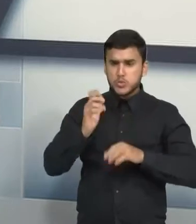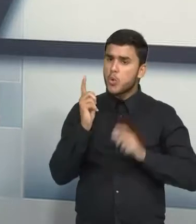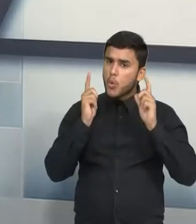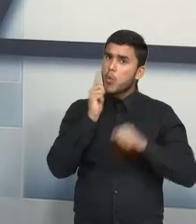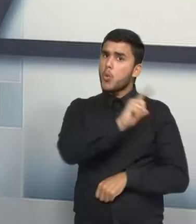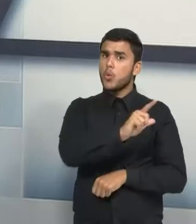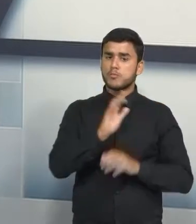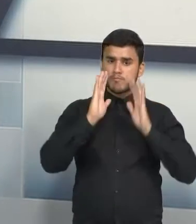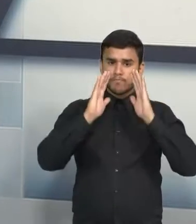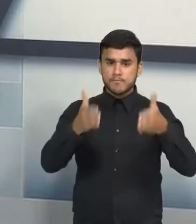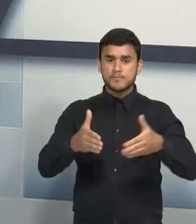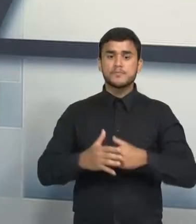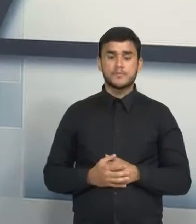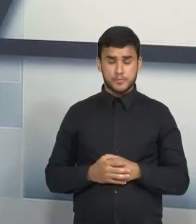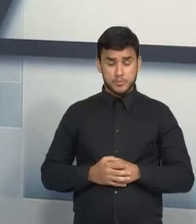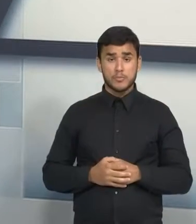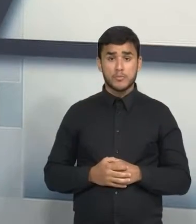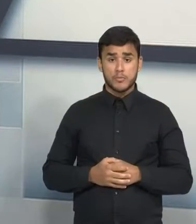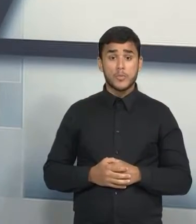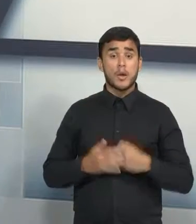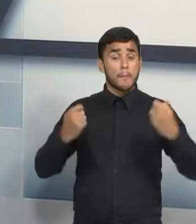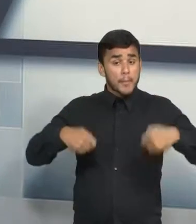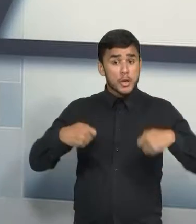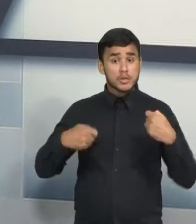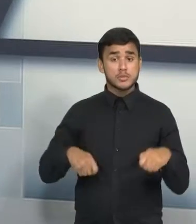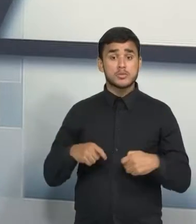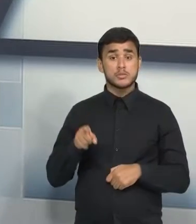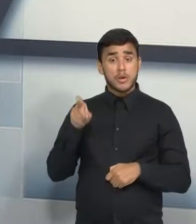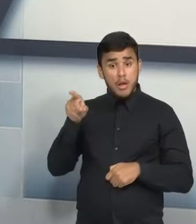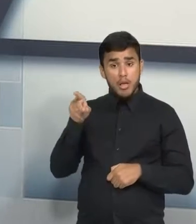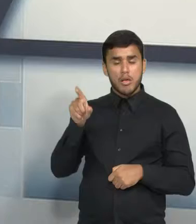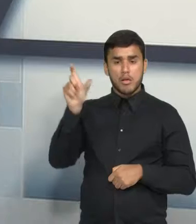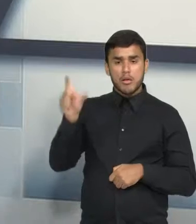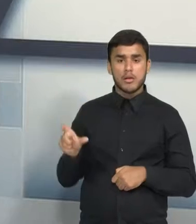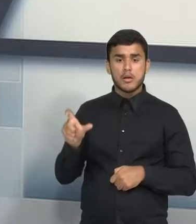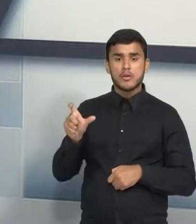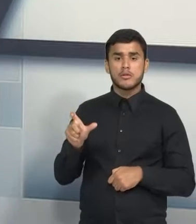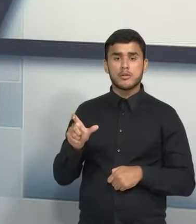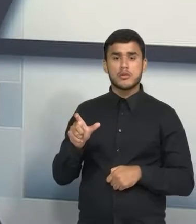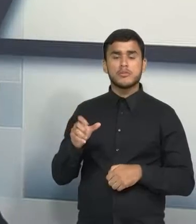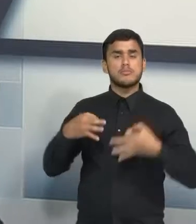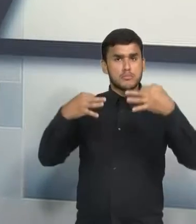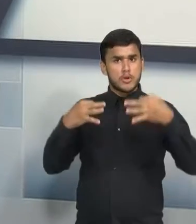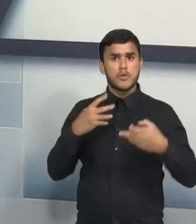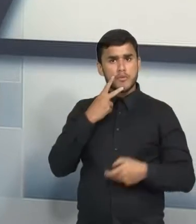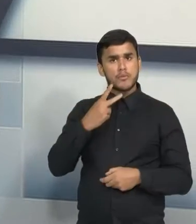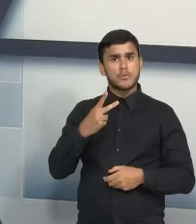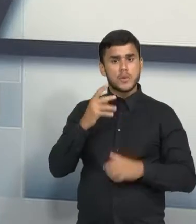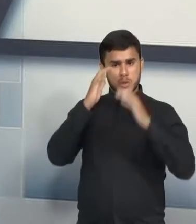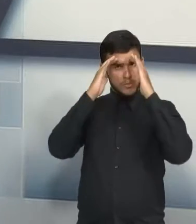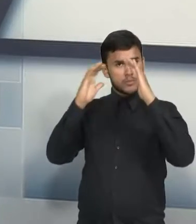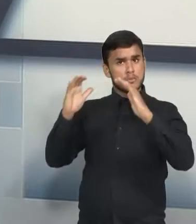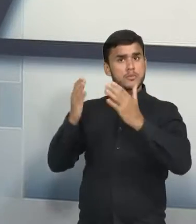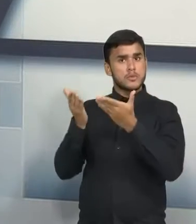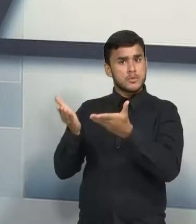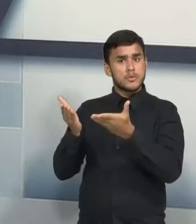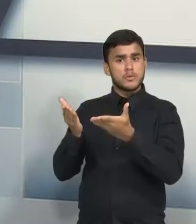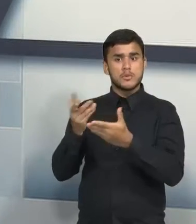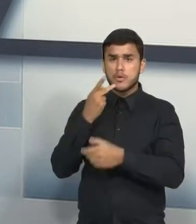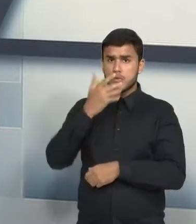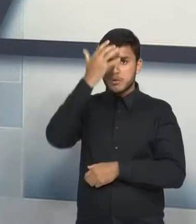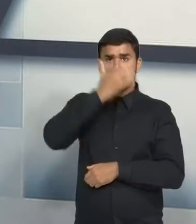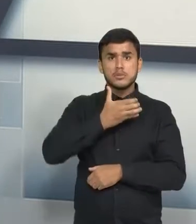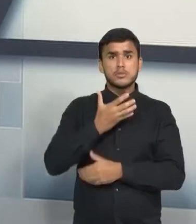e o impossível. E aí isso é necessário por quê? Porque é necessário que a gente faça justiça com os homens públicos que estão trabalhando com